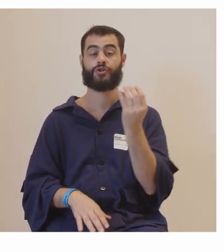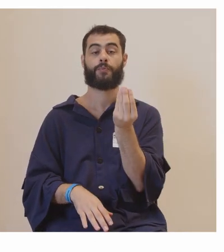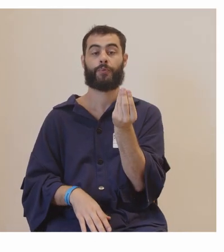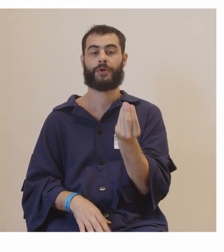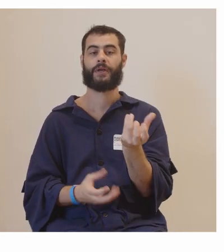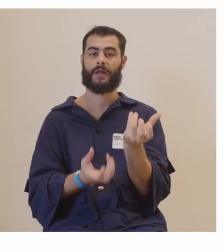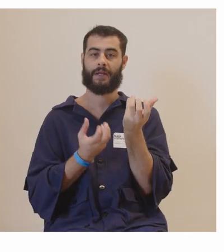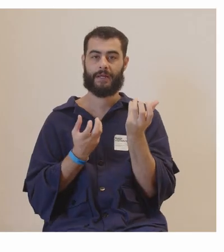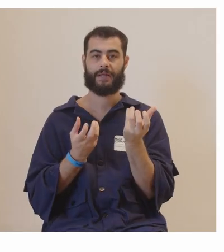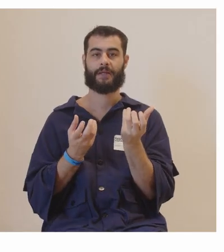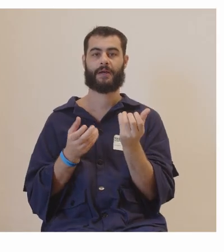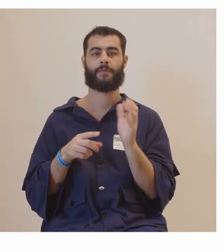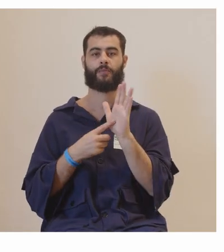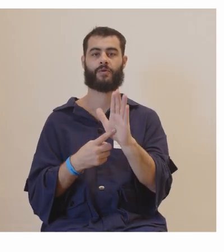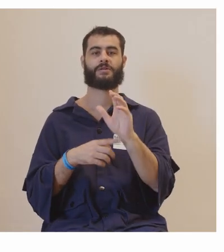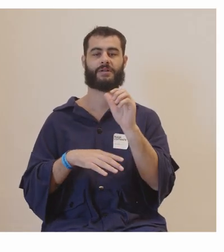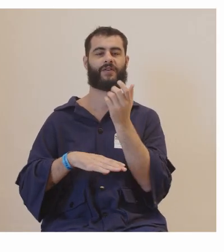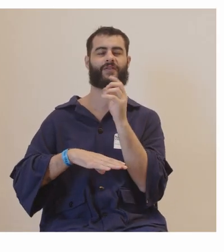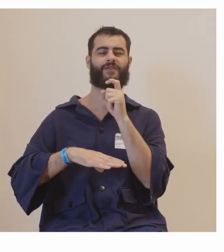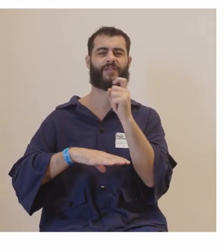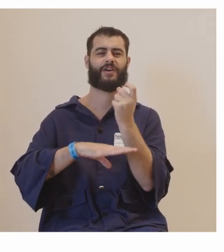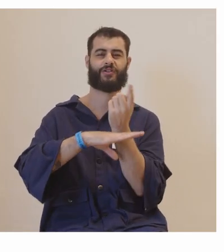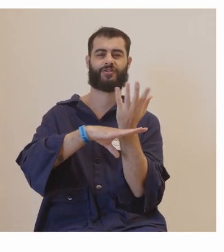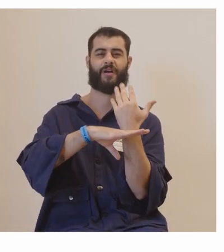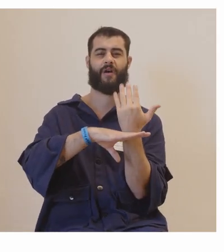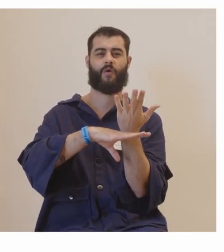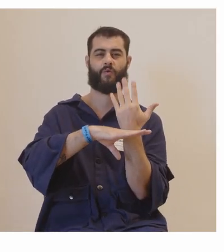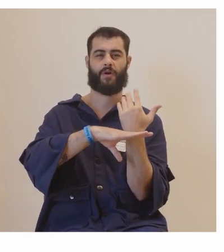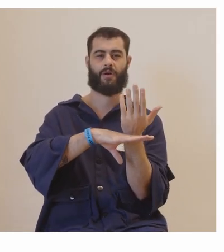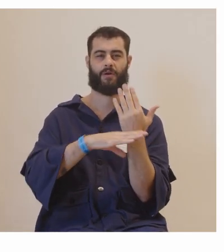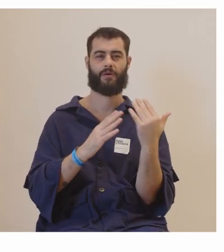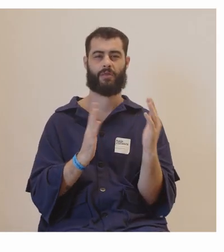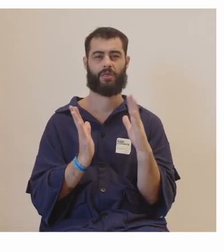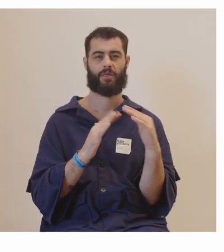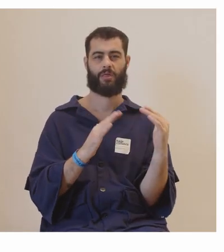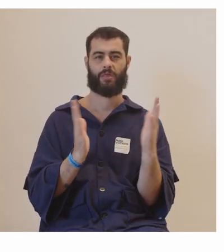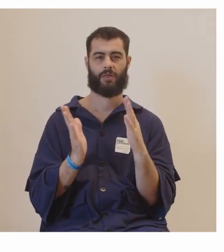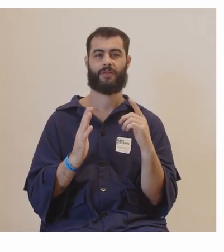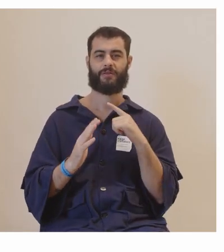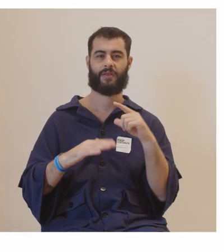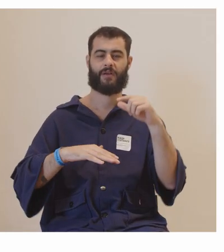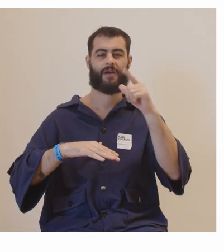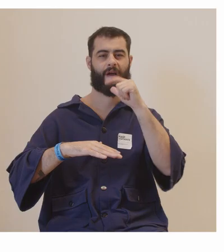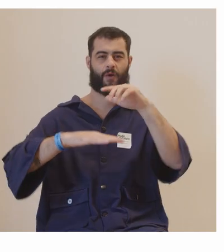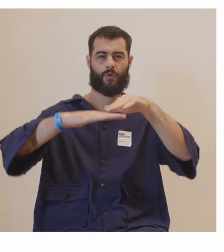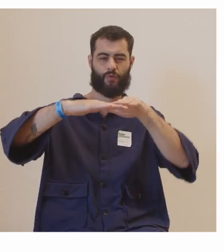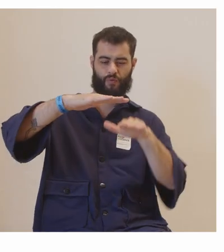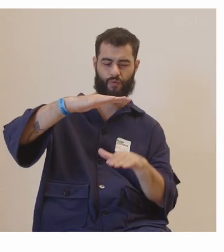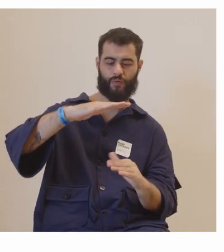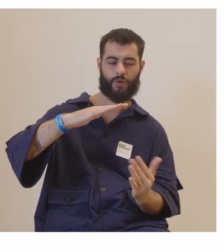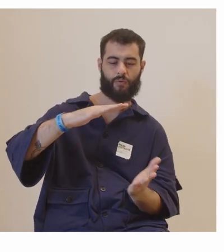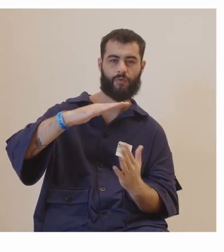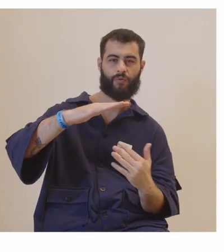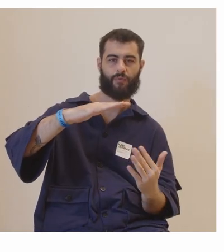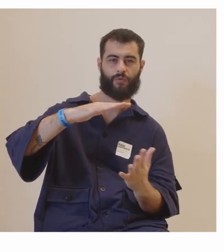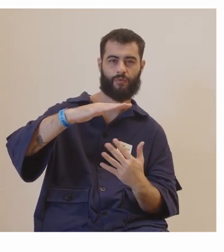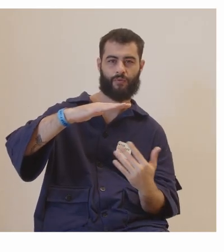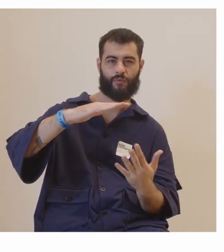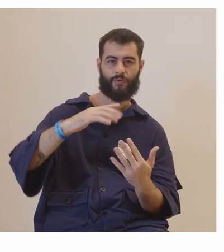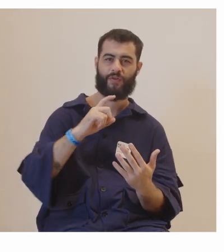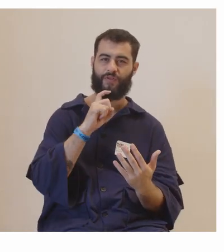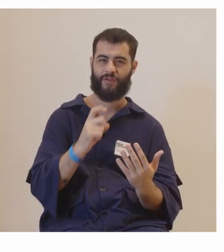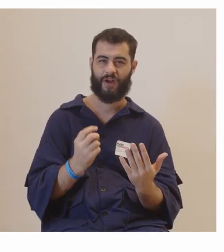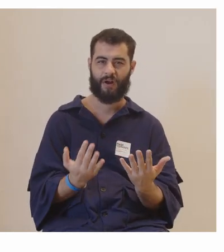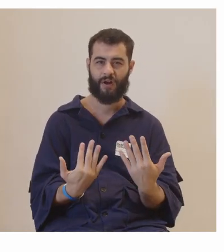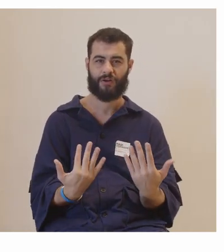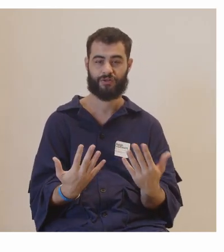realização dessas algas, né, que tremulam sob o fundo, né, no fundo da água que ele está representando